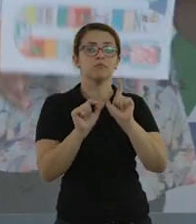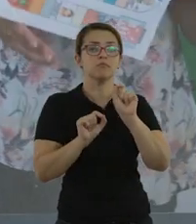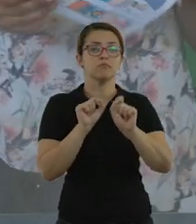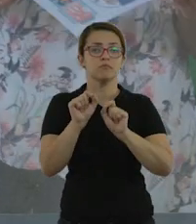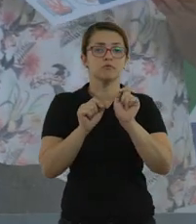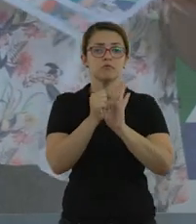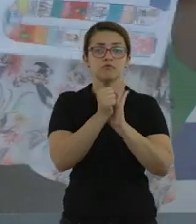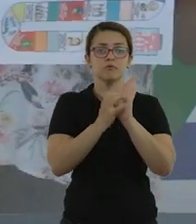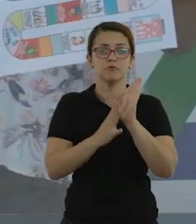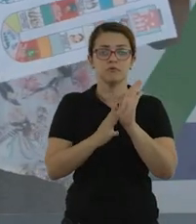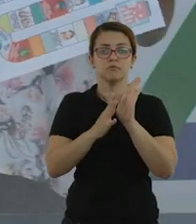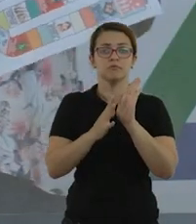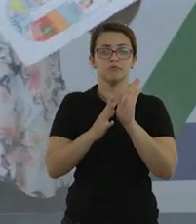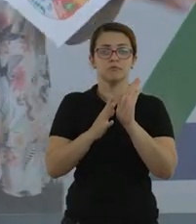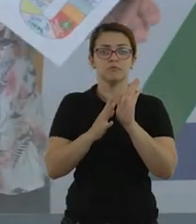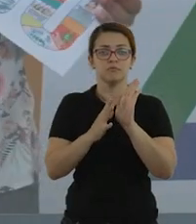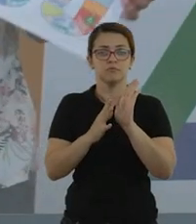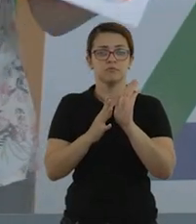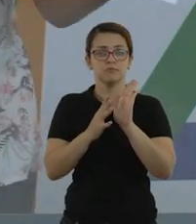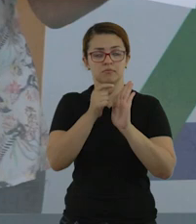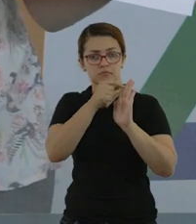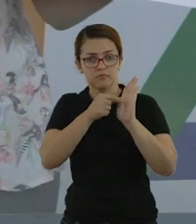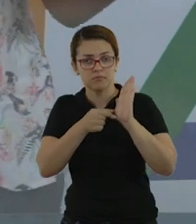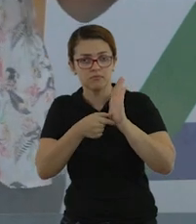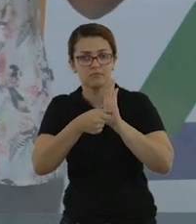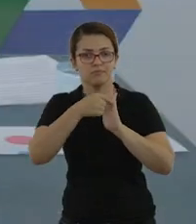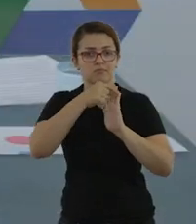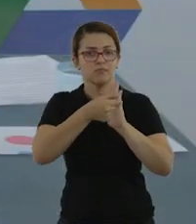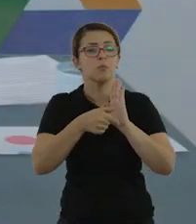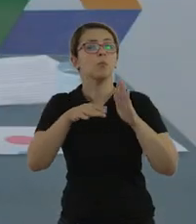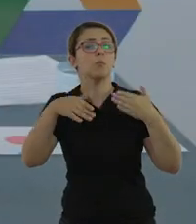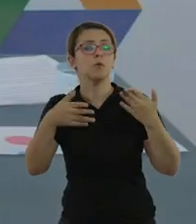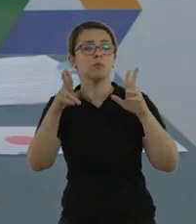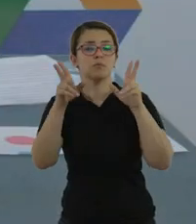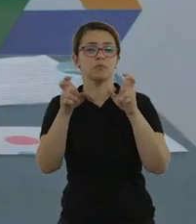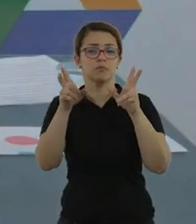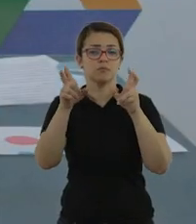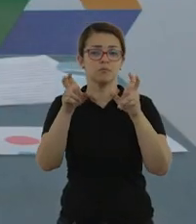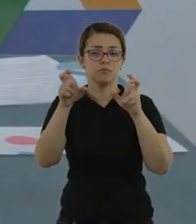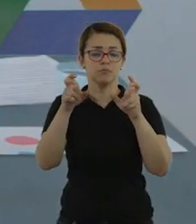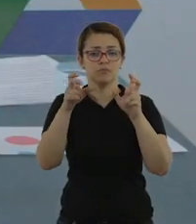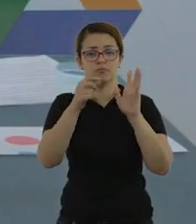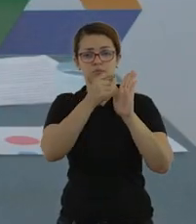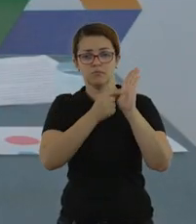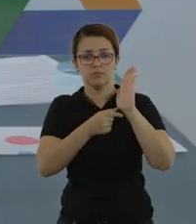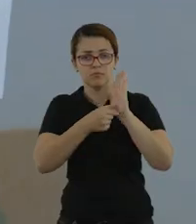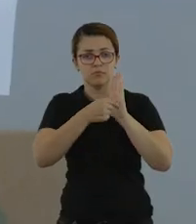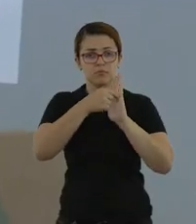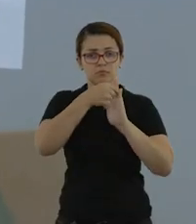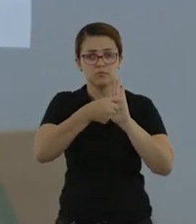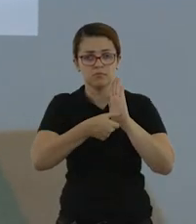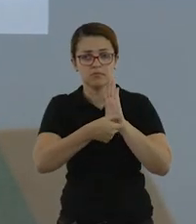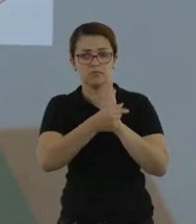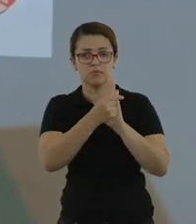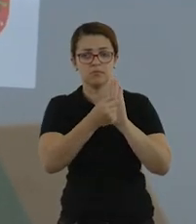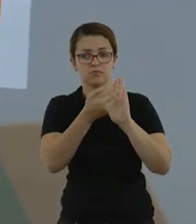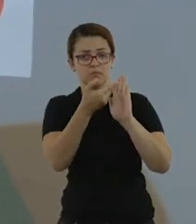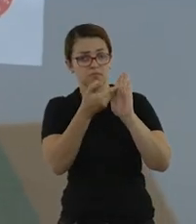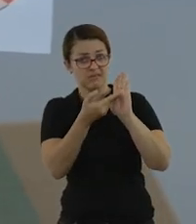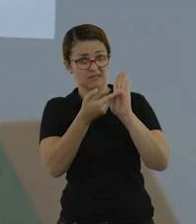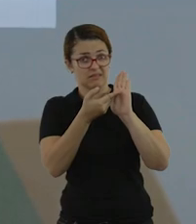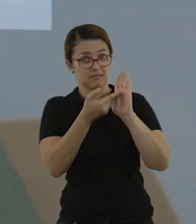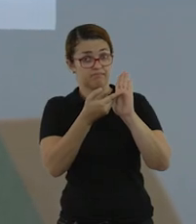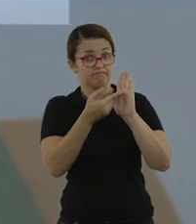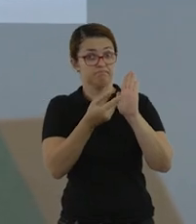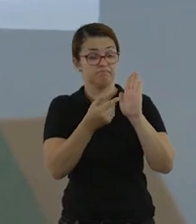gente poder fazer a atividade, então nós vamos pegar novamente lá o nosso tabuleiro. Qual é o assunto desse tabuleiro? Então nós temos um tabuleiro com uma trilha, onde temos casas